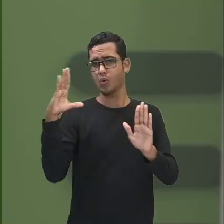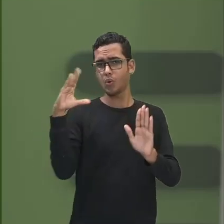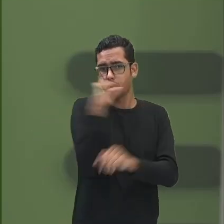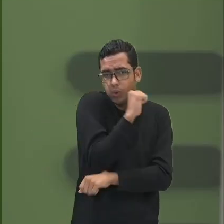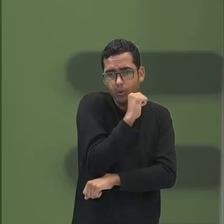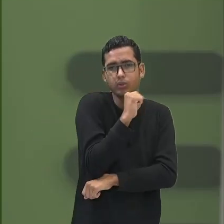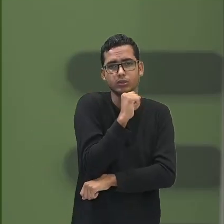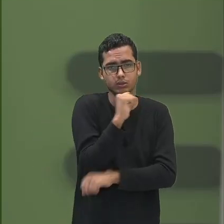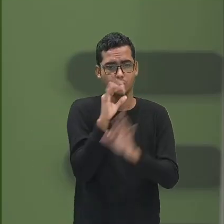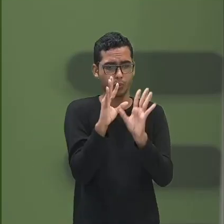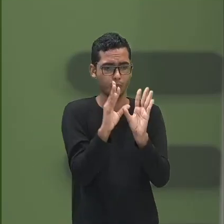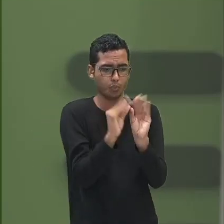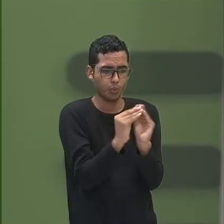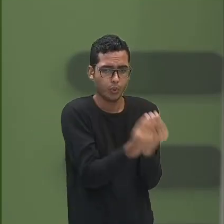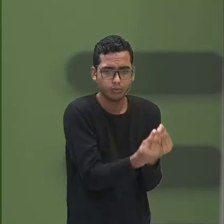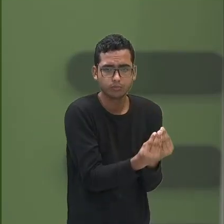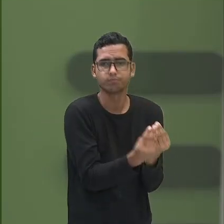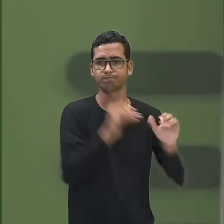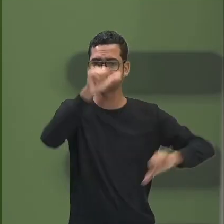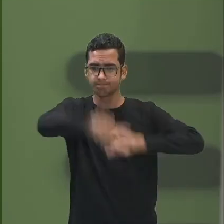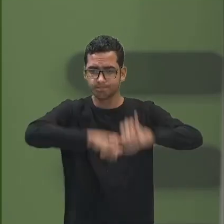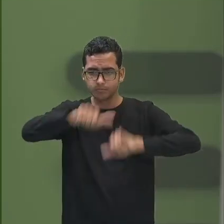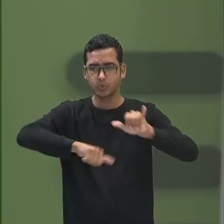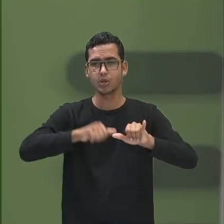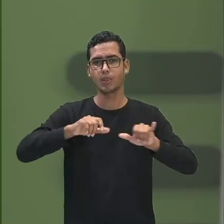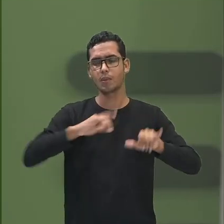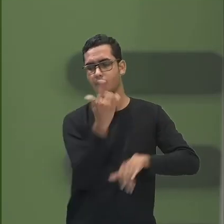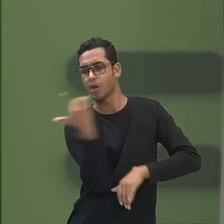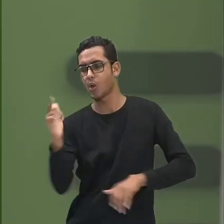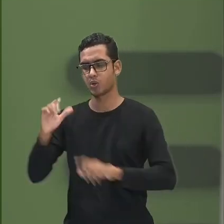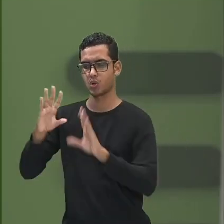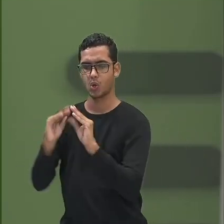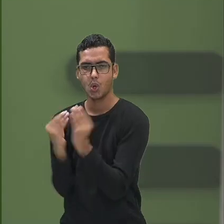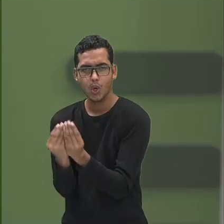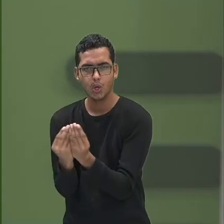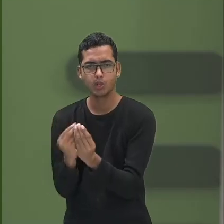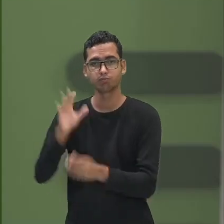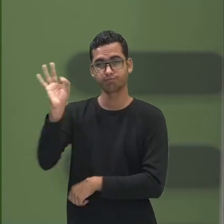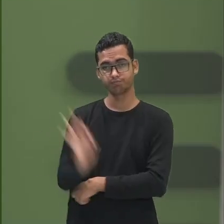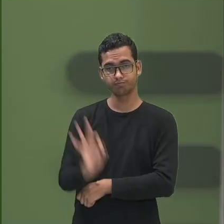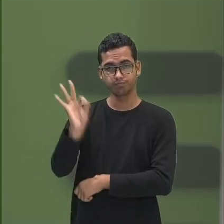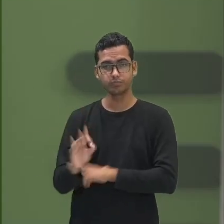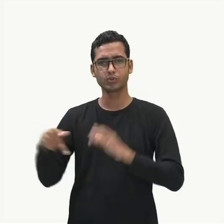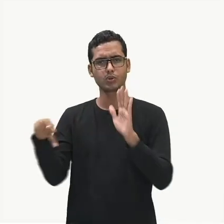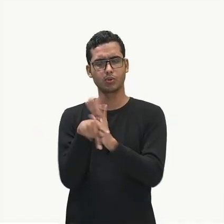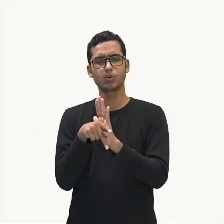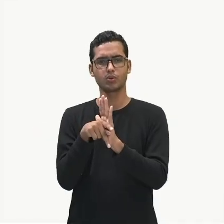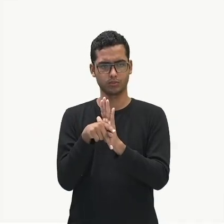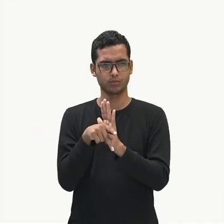que essas substâncias se transformam em outras. Isso é chamado de taxa de reação.